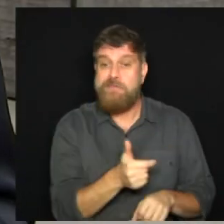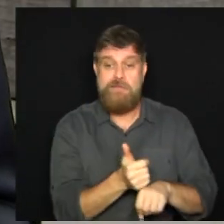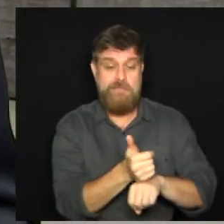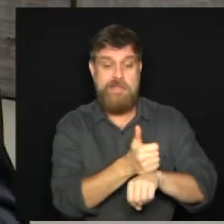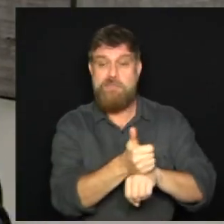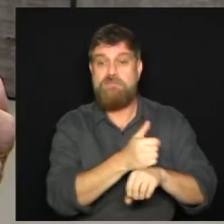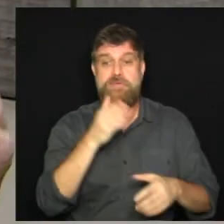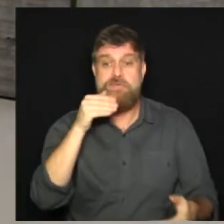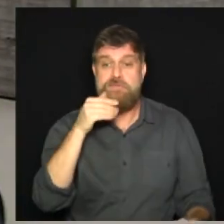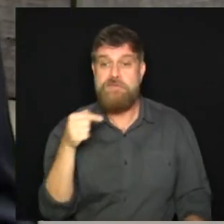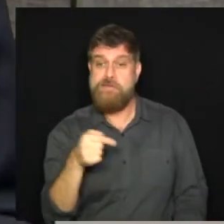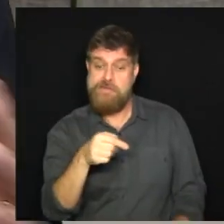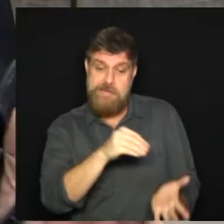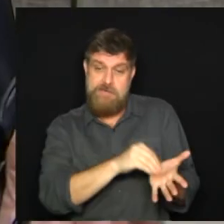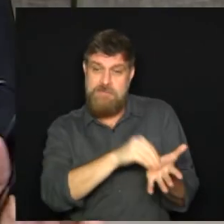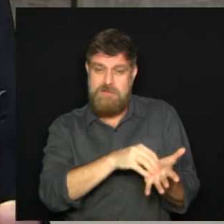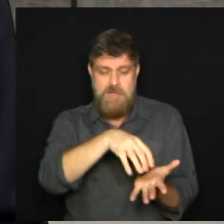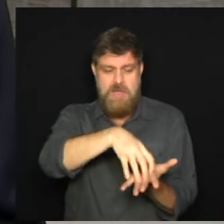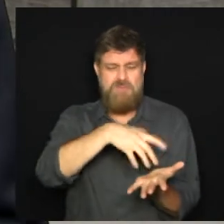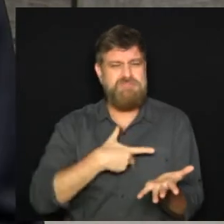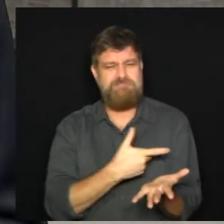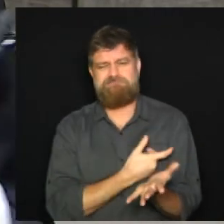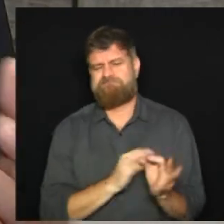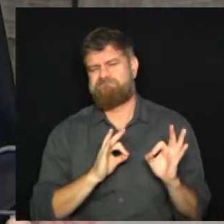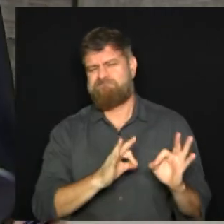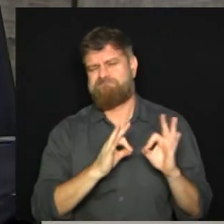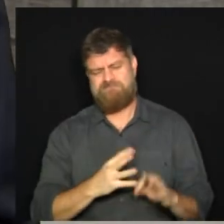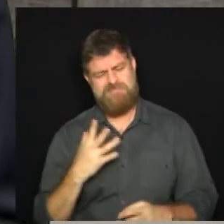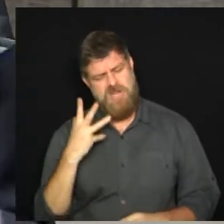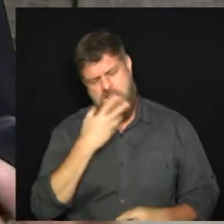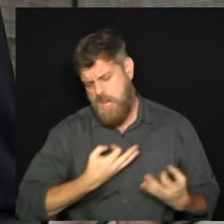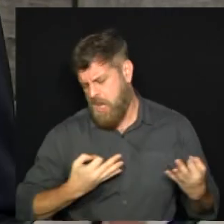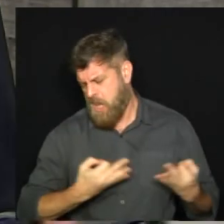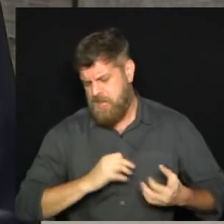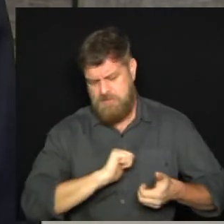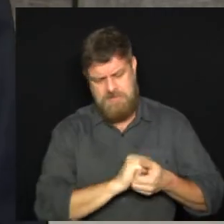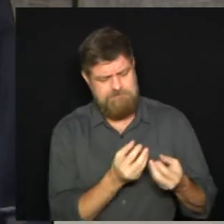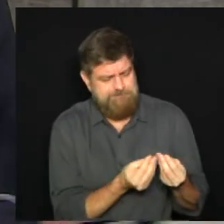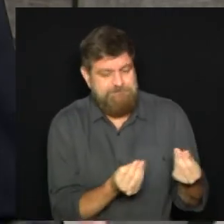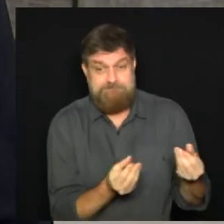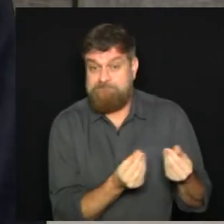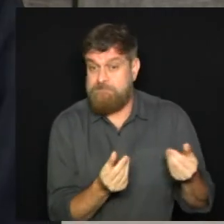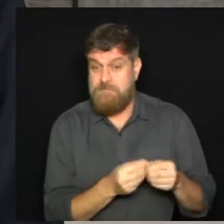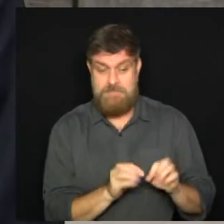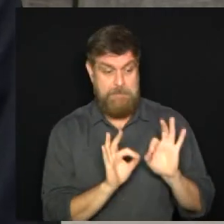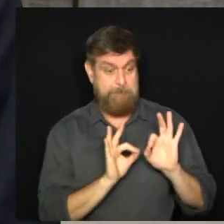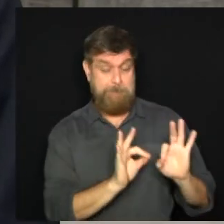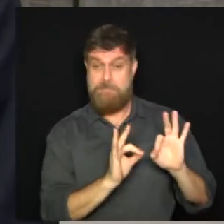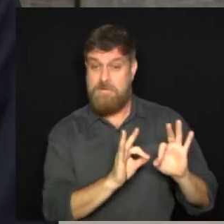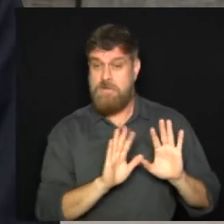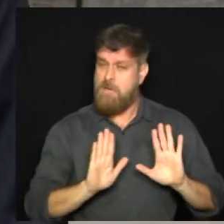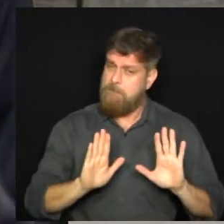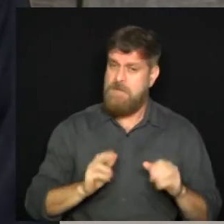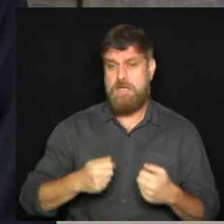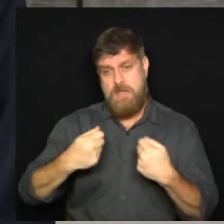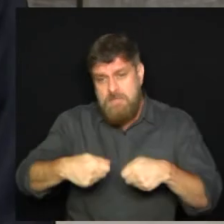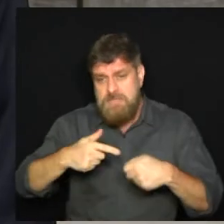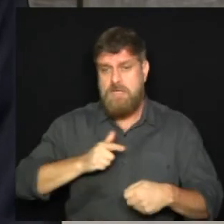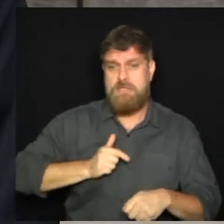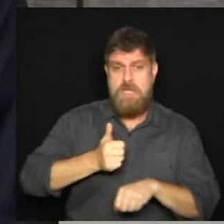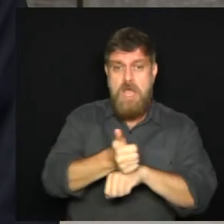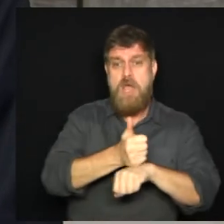saúde. O posto ficou uma maravilha, primeiro mundo, a qualidade das instalações, mas é óbvio que agora